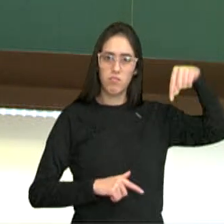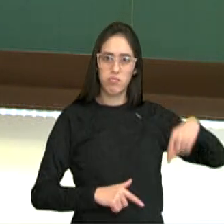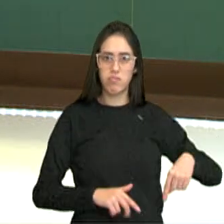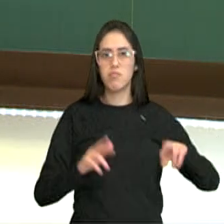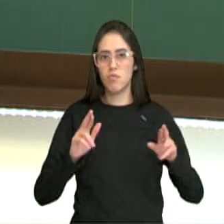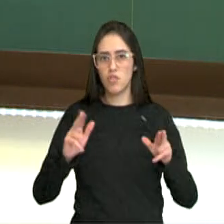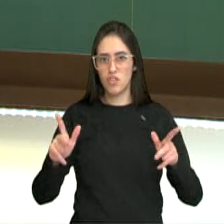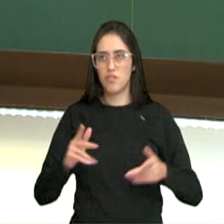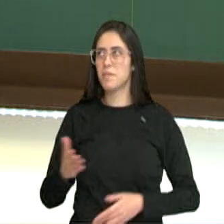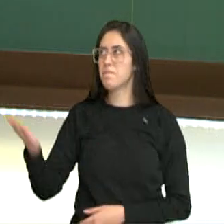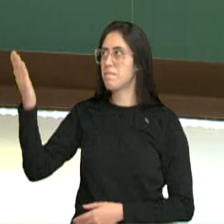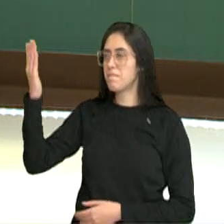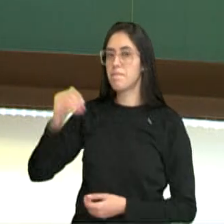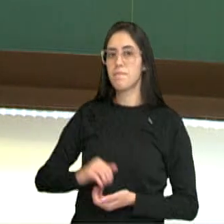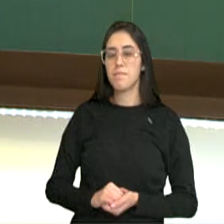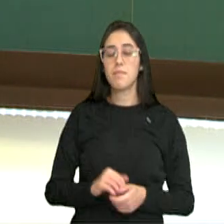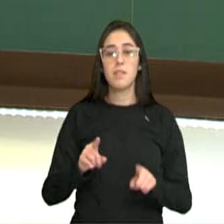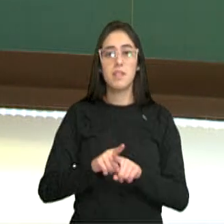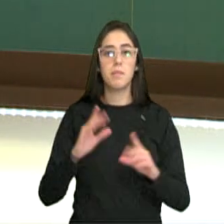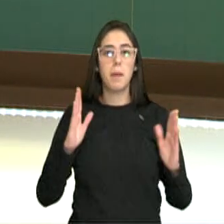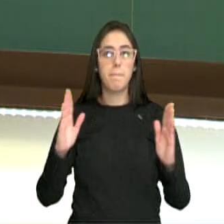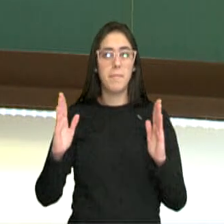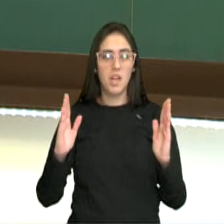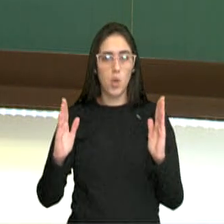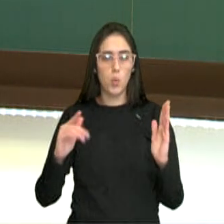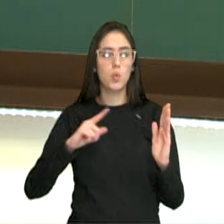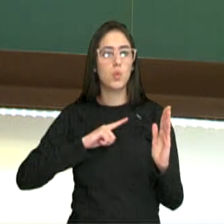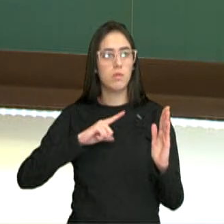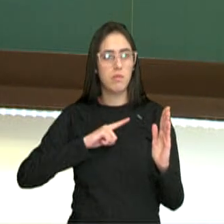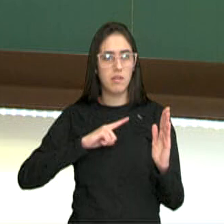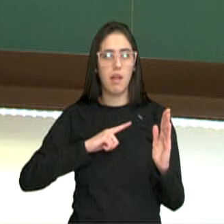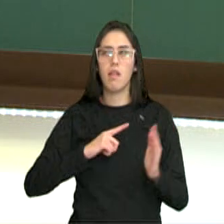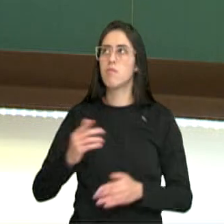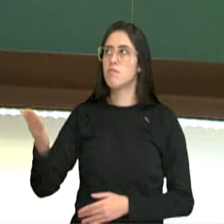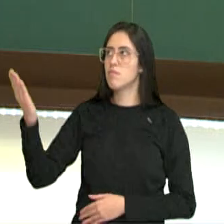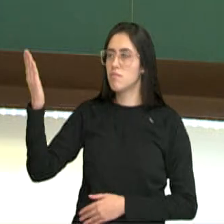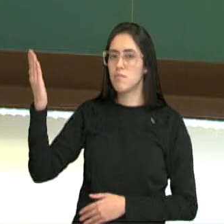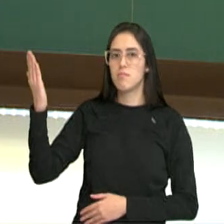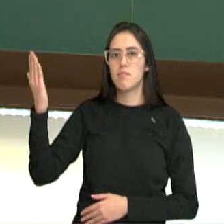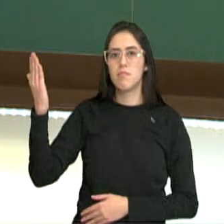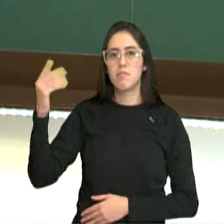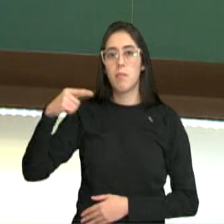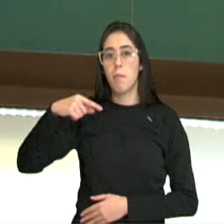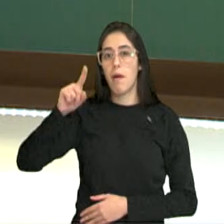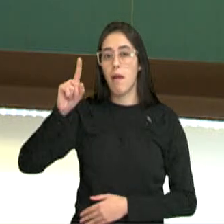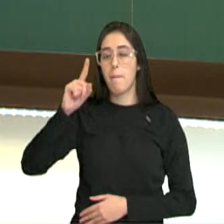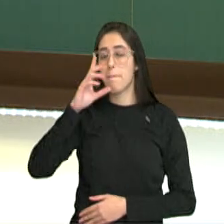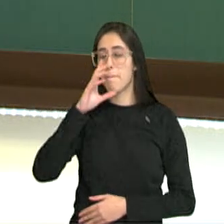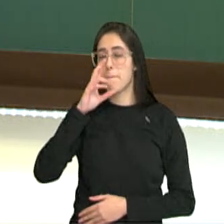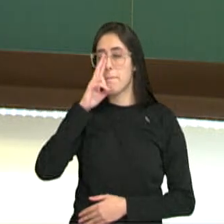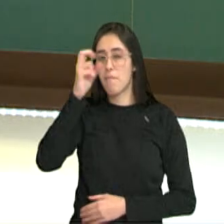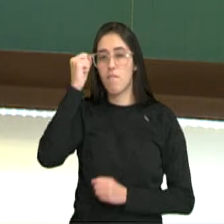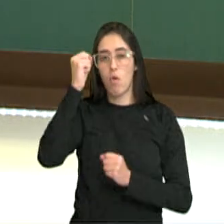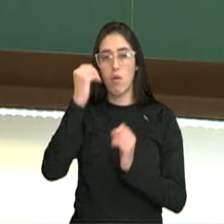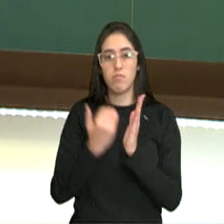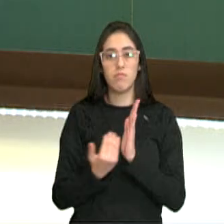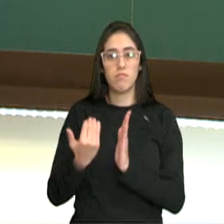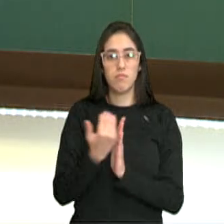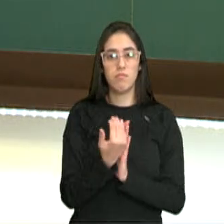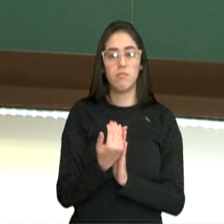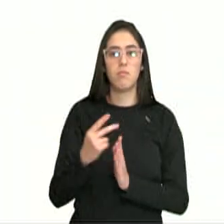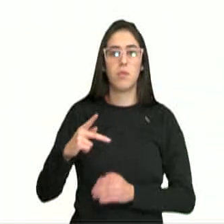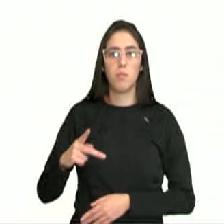famílias. E nos períodos, então, tendo o tungstênio como o maior ponto de fusão e de ebulição, e o símbolo